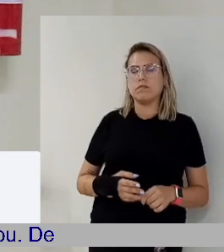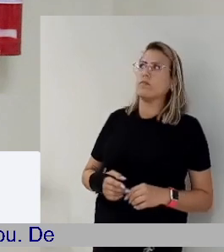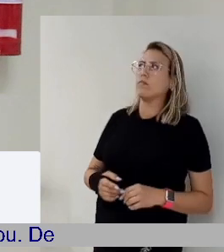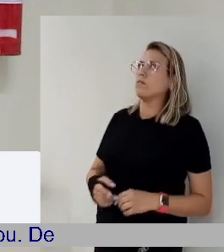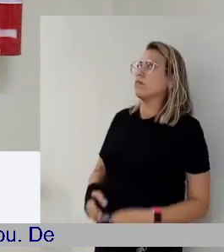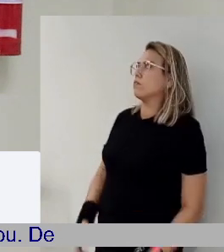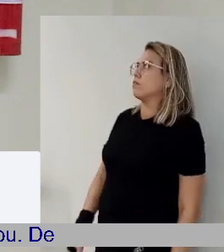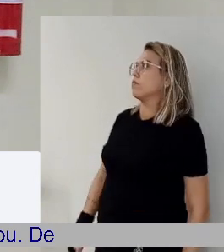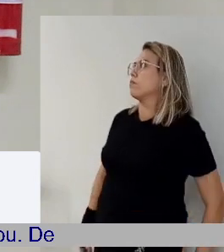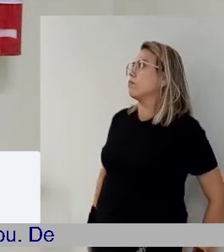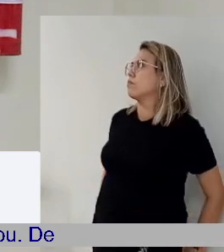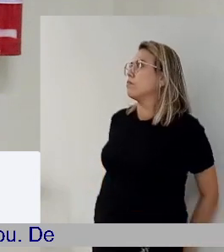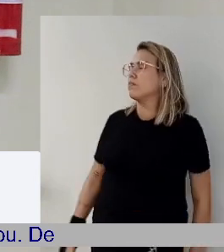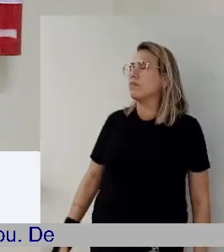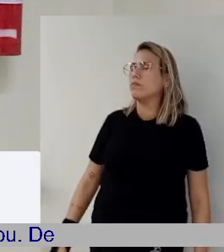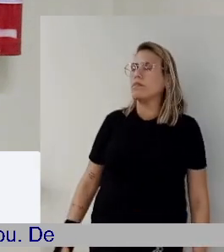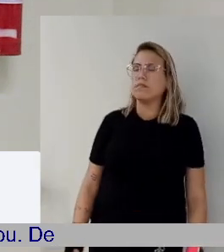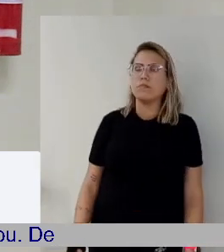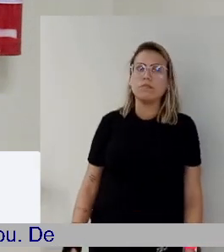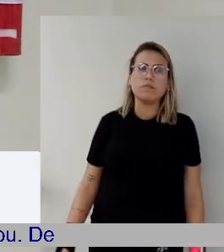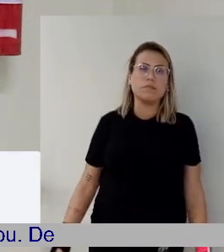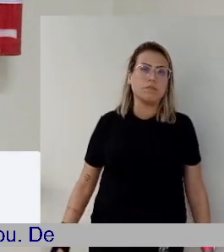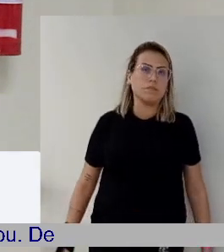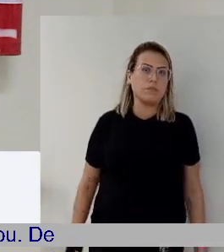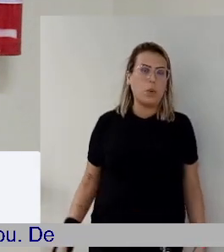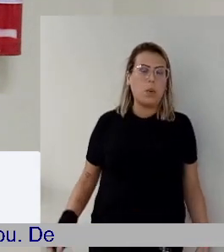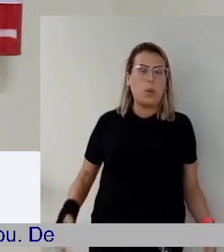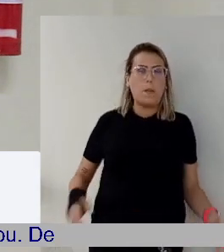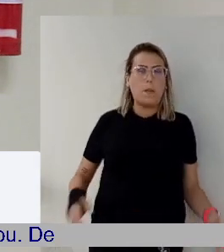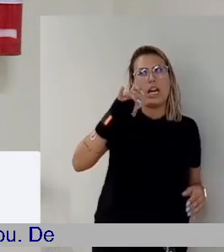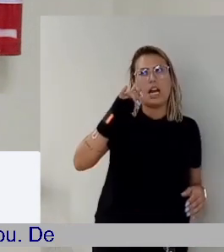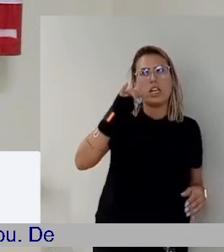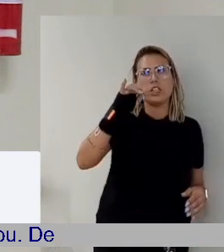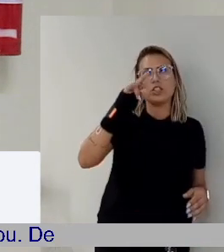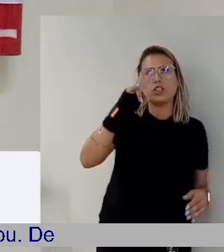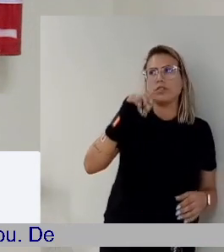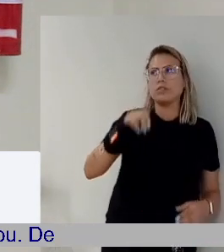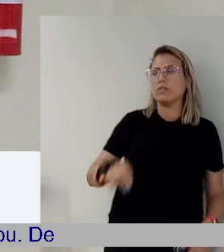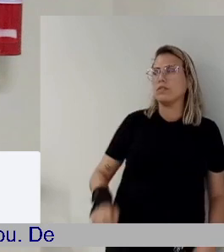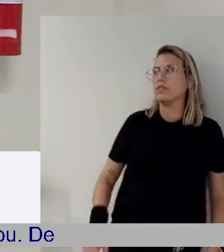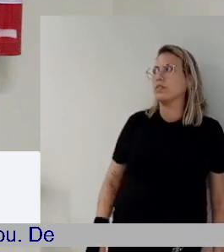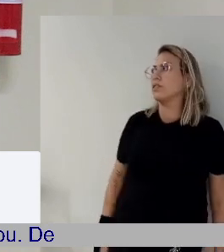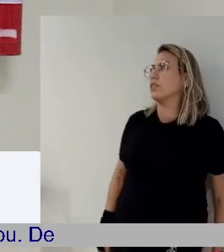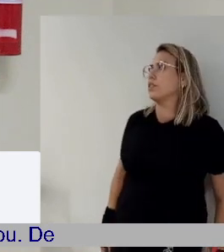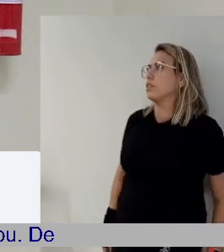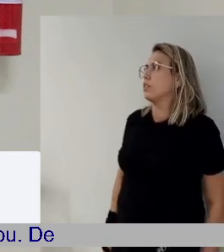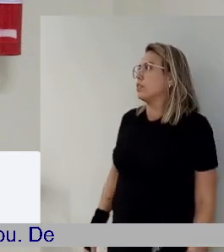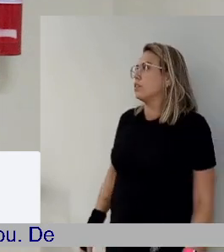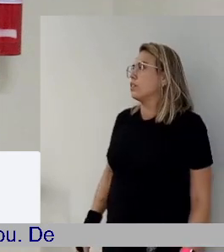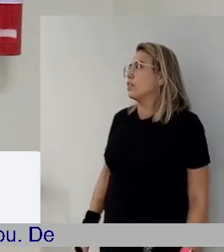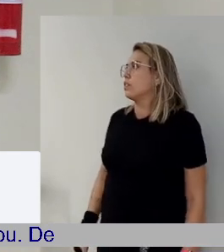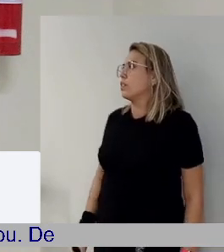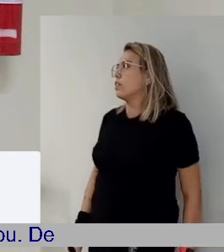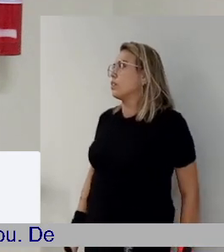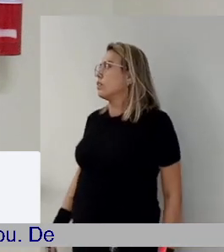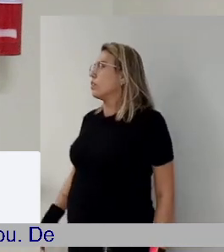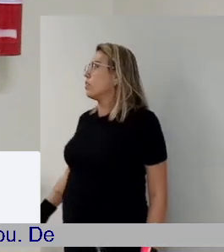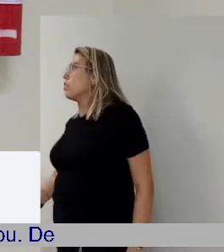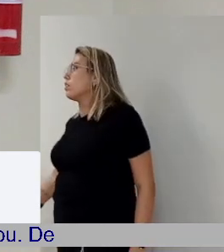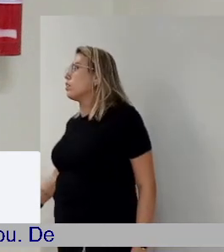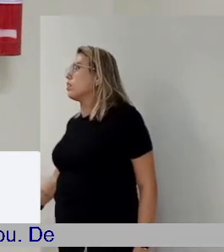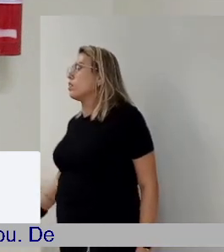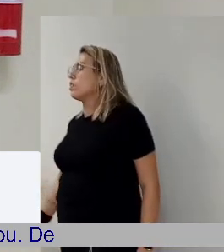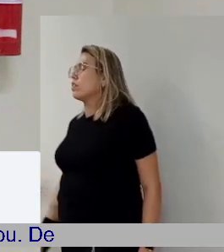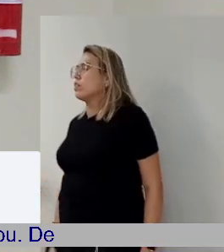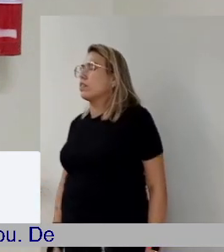um paliativo naquela naquela naquele loteamento Porque infelizmente